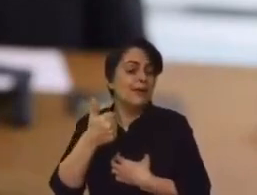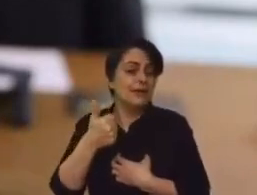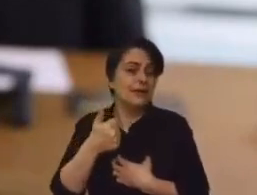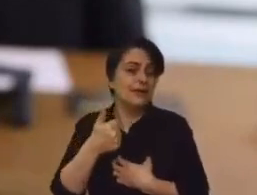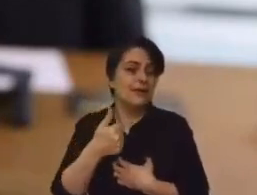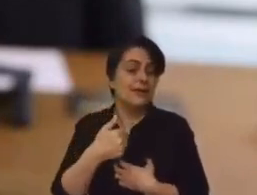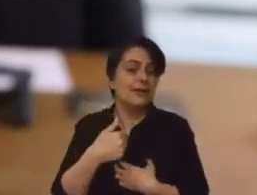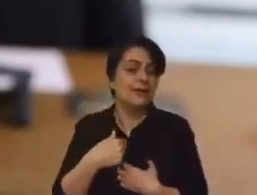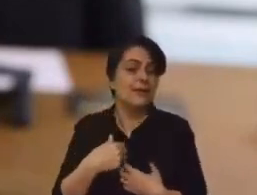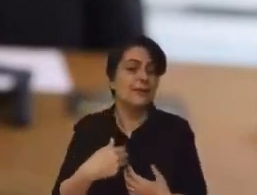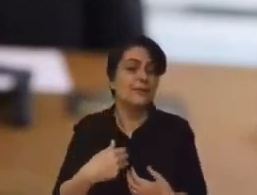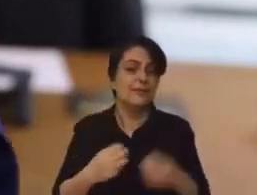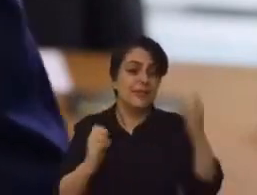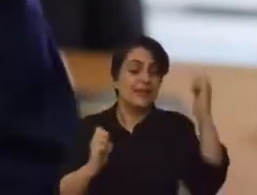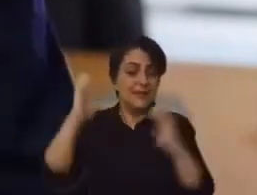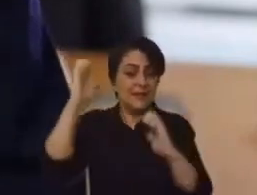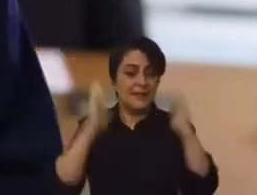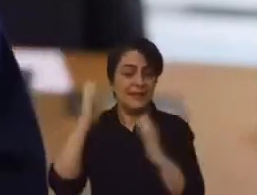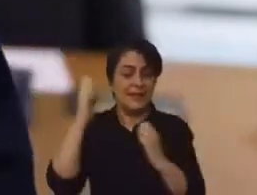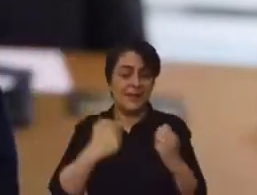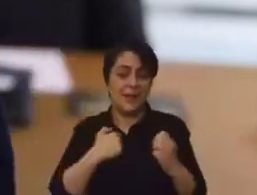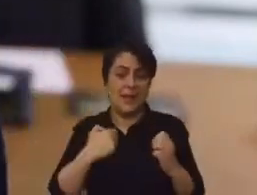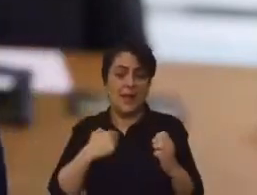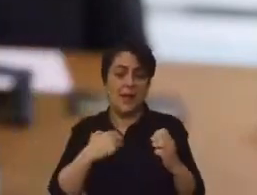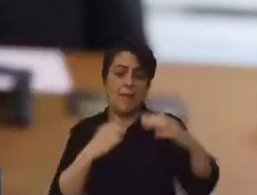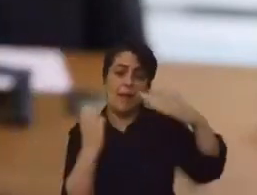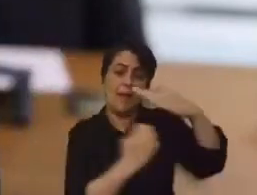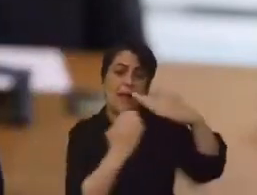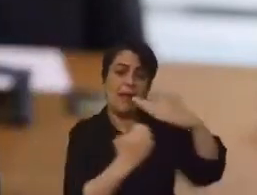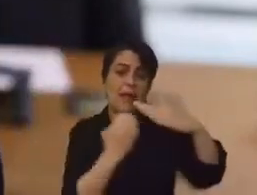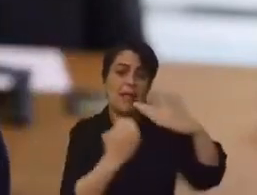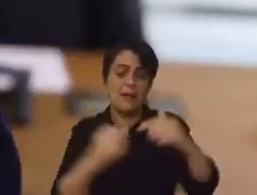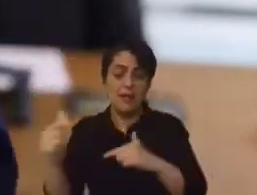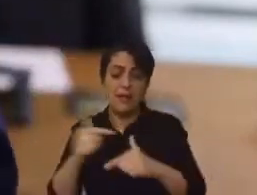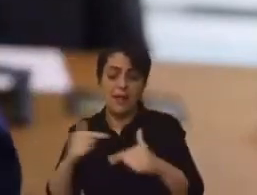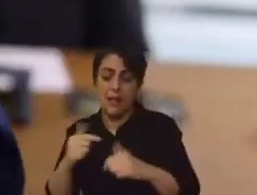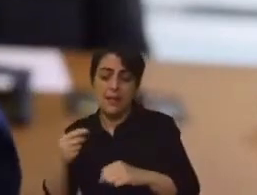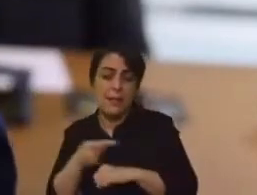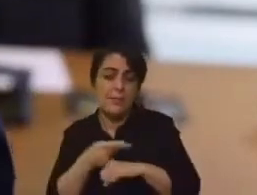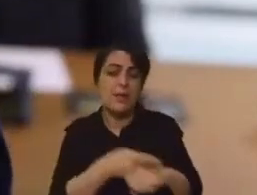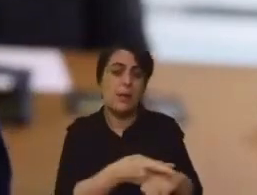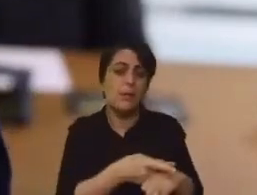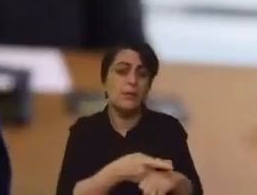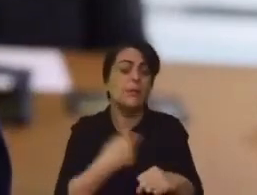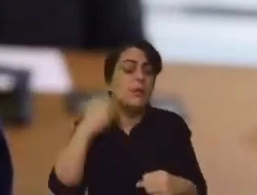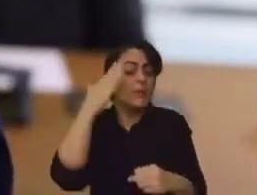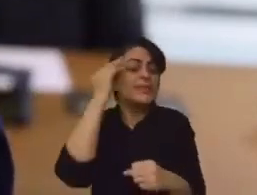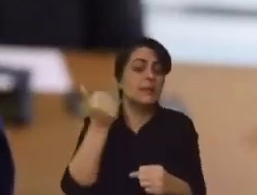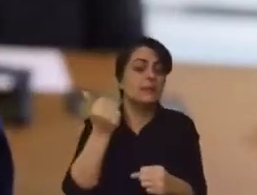de uma fábrica procurar emprego e eu sabia que eu ia ser levado em conta porque eu tinha uma profissão.